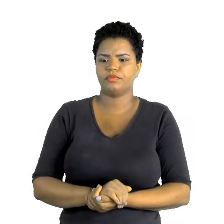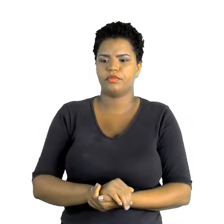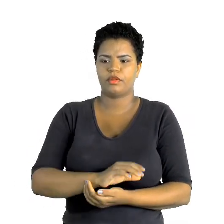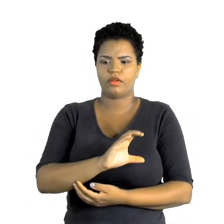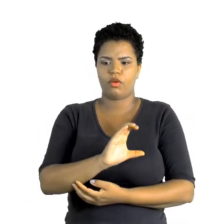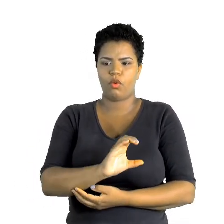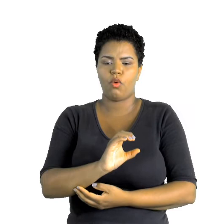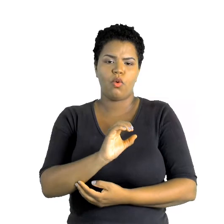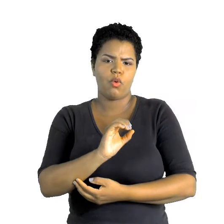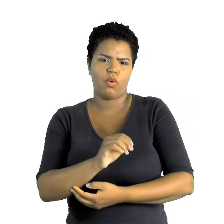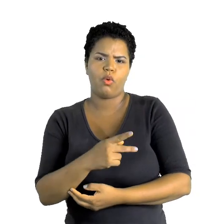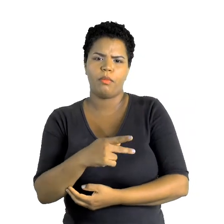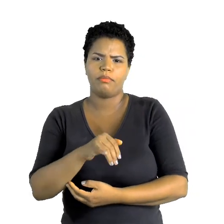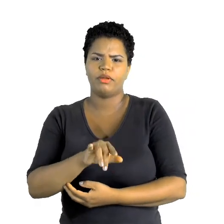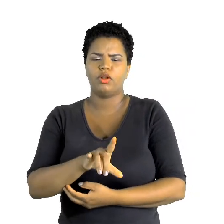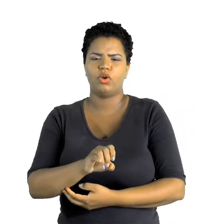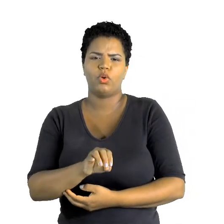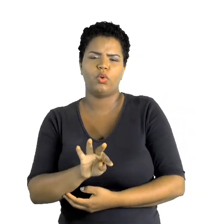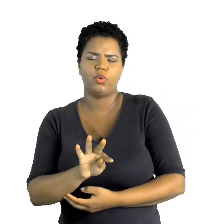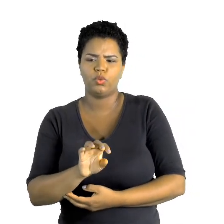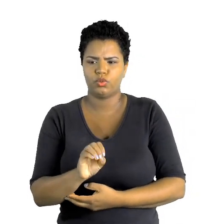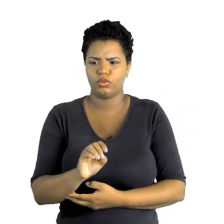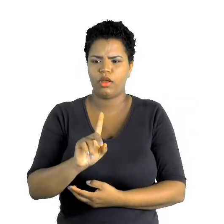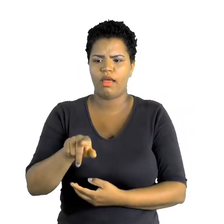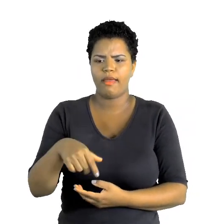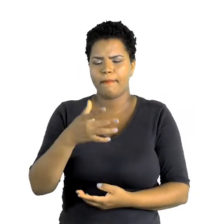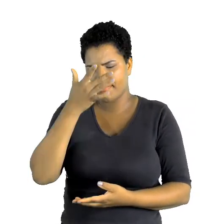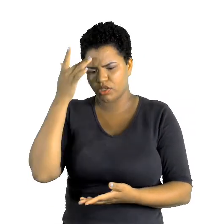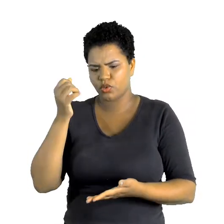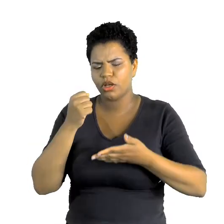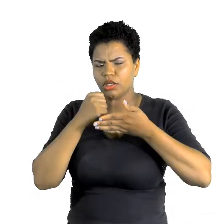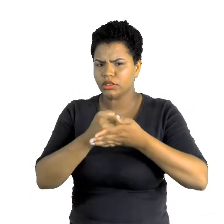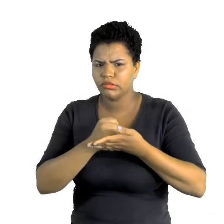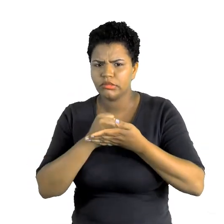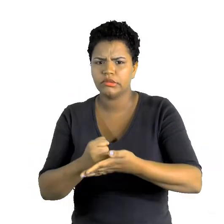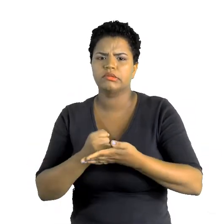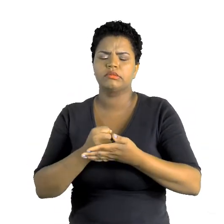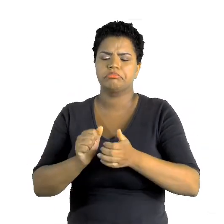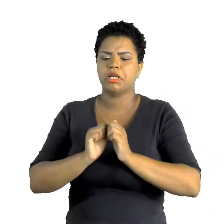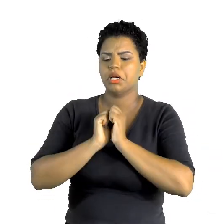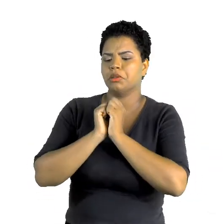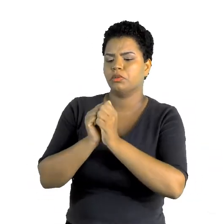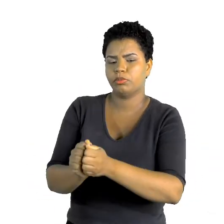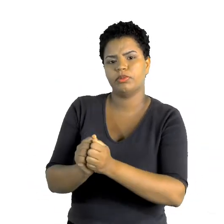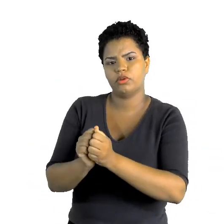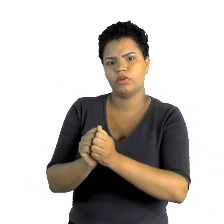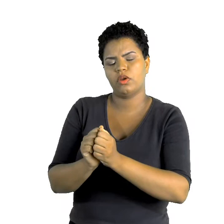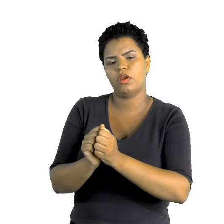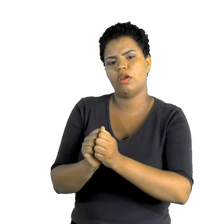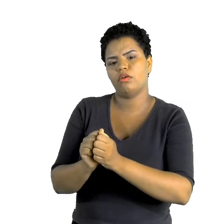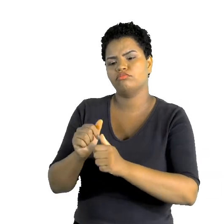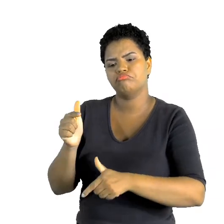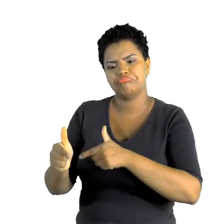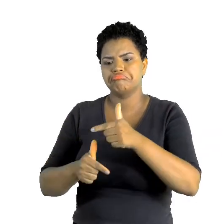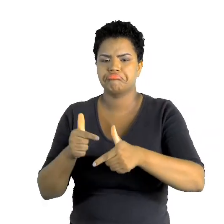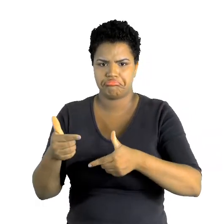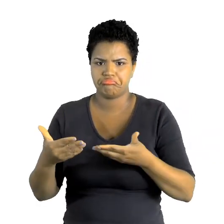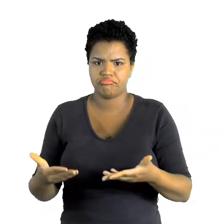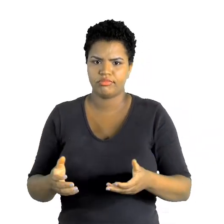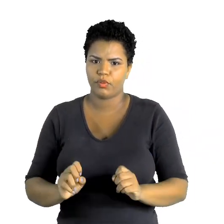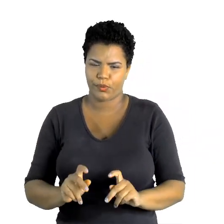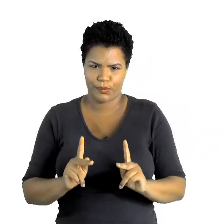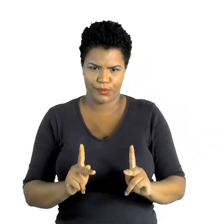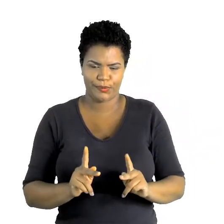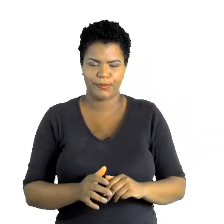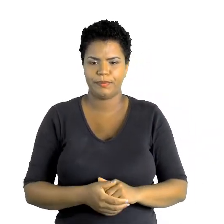Então, copiloto, coautor é alguém que auxilia, que está ali para acompanhar o serviço, digamos assim, ok, guys?